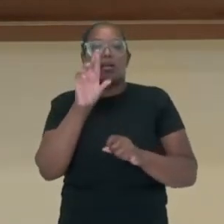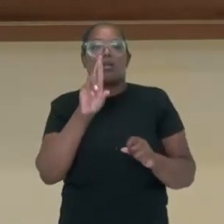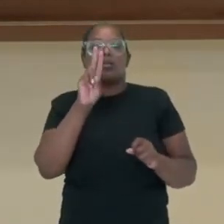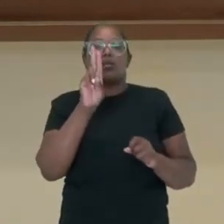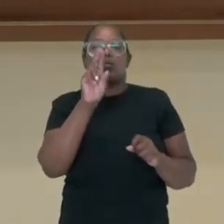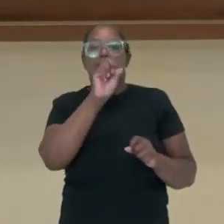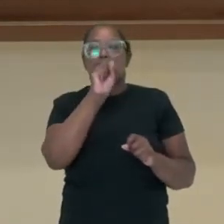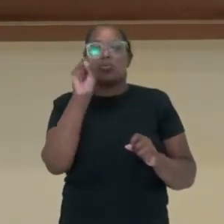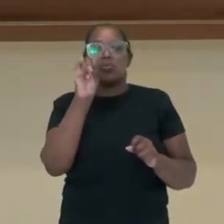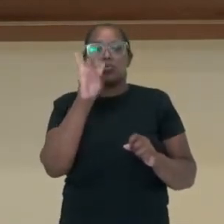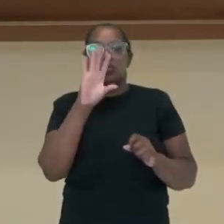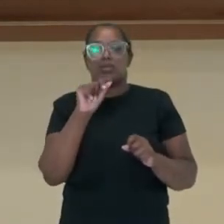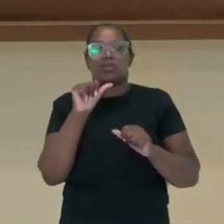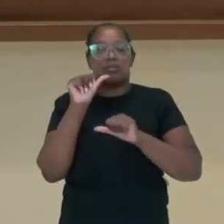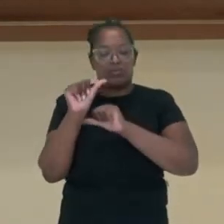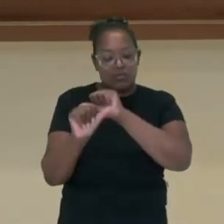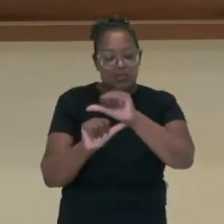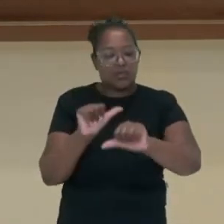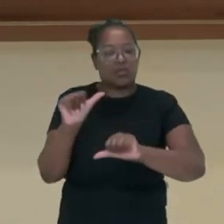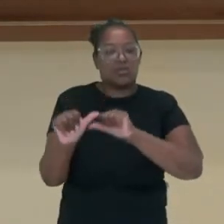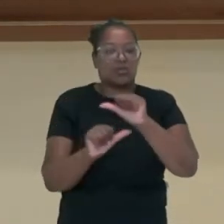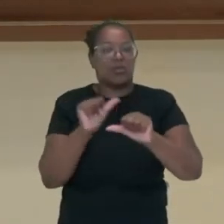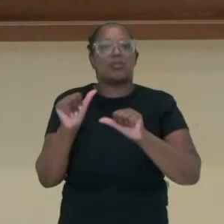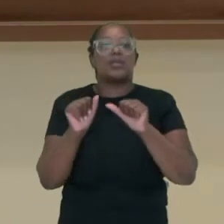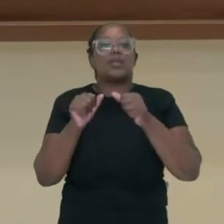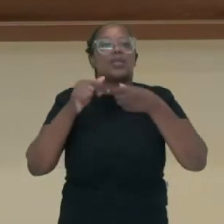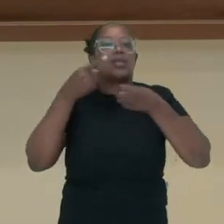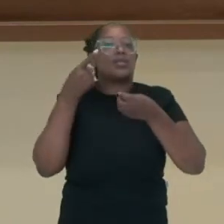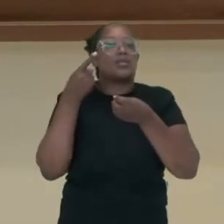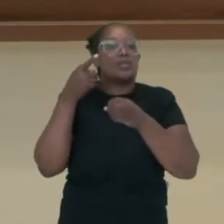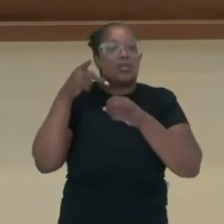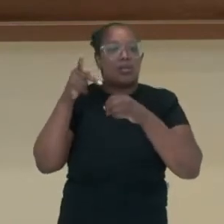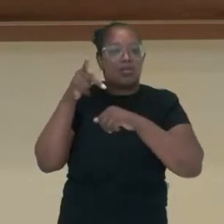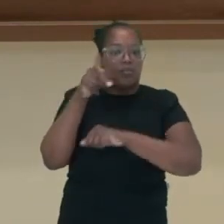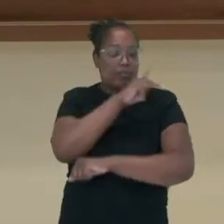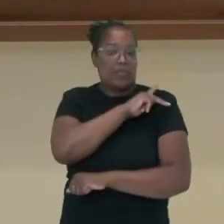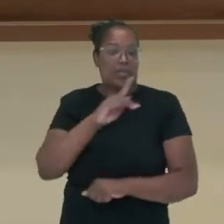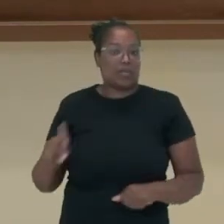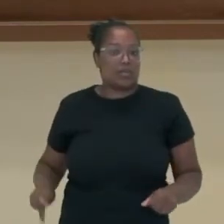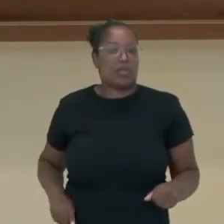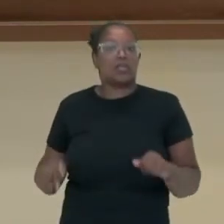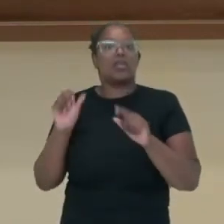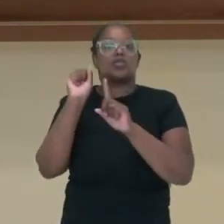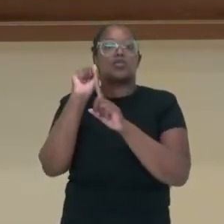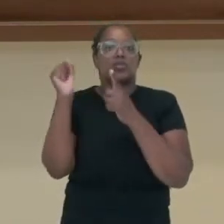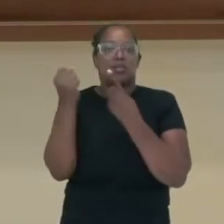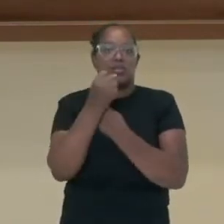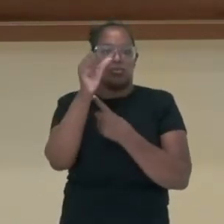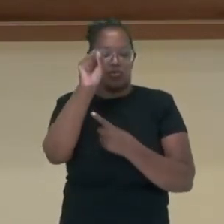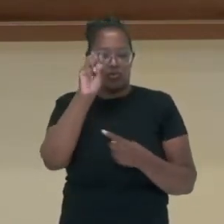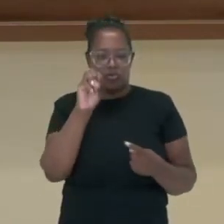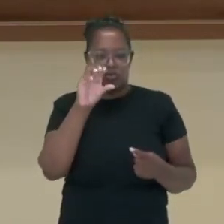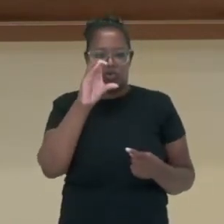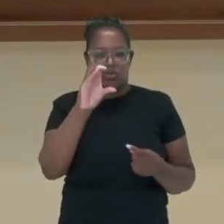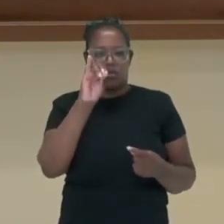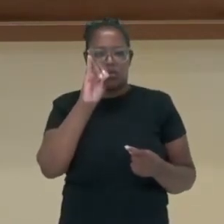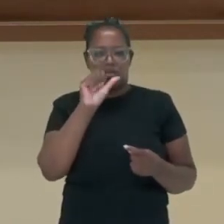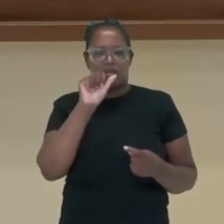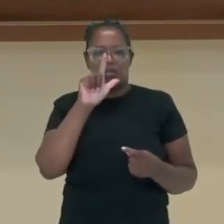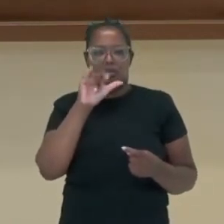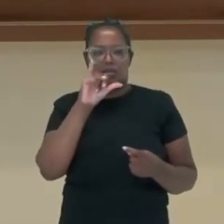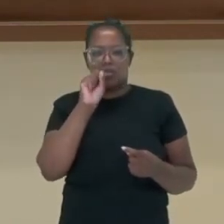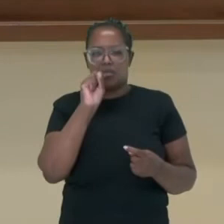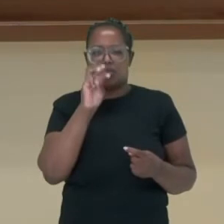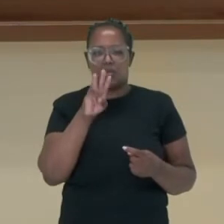revolução, transformando-se em uma república presidencialista socialista. Mas, como é uma